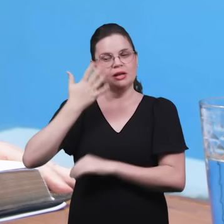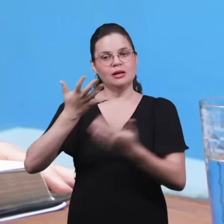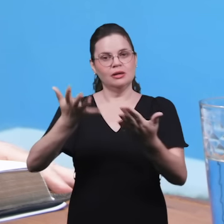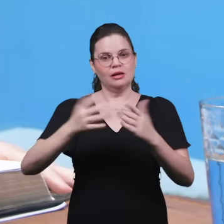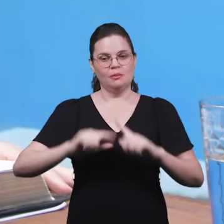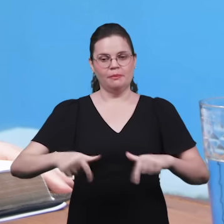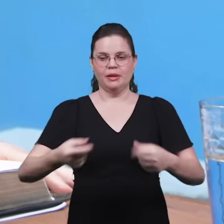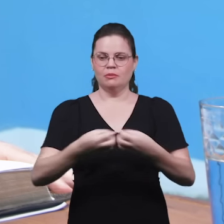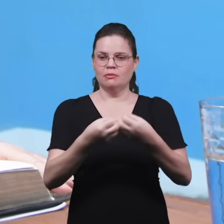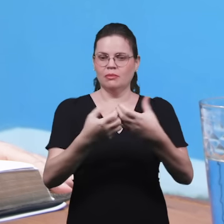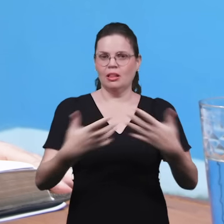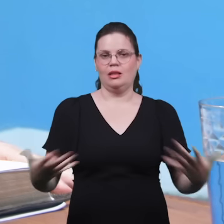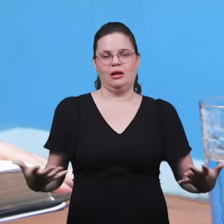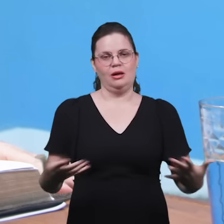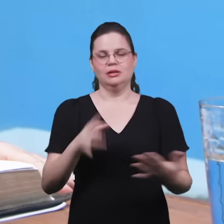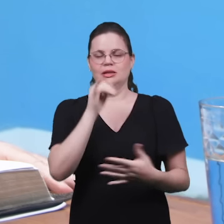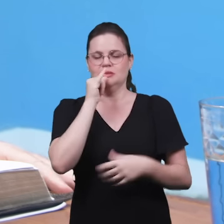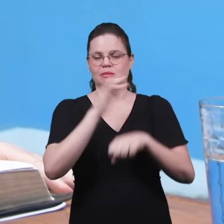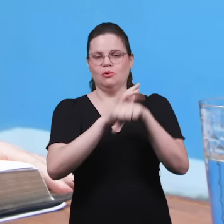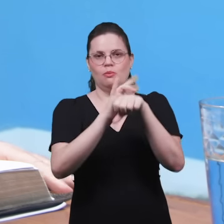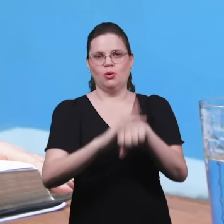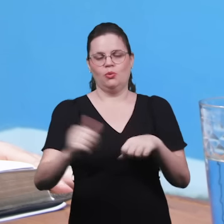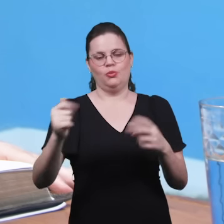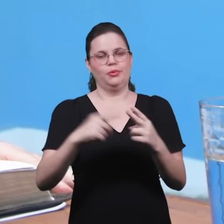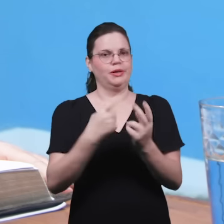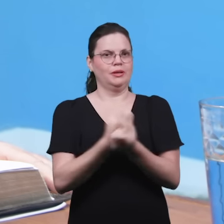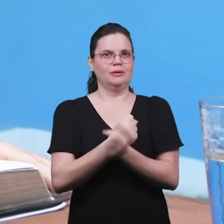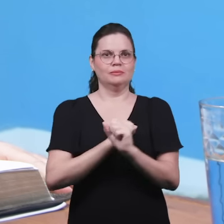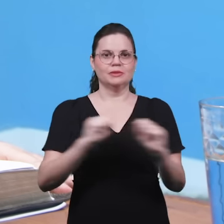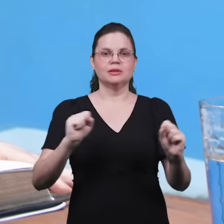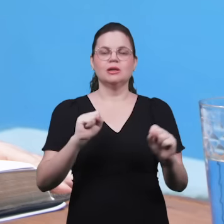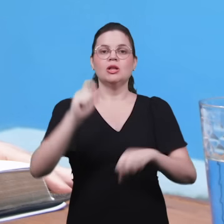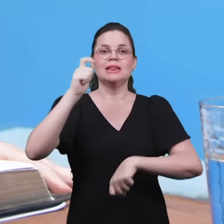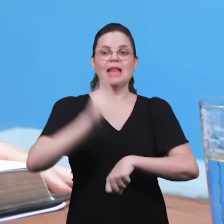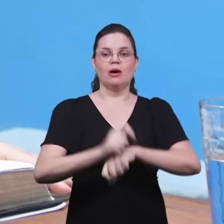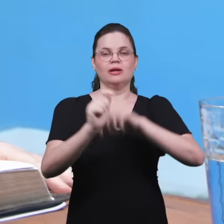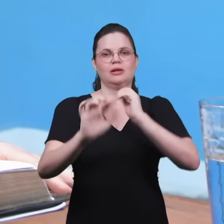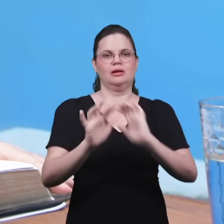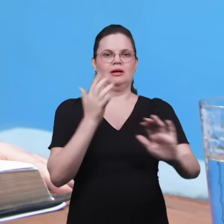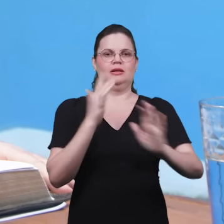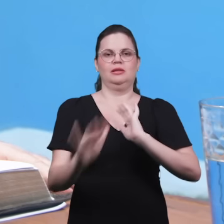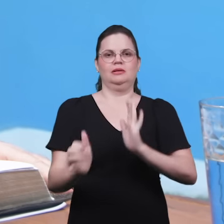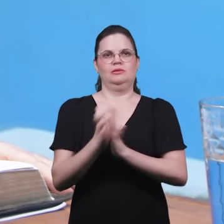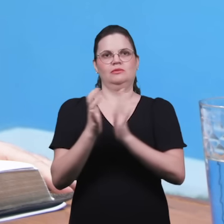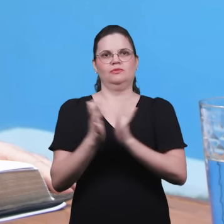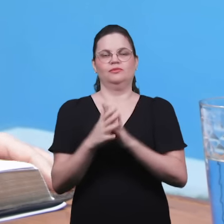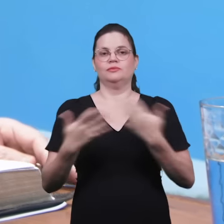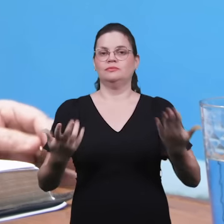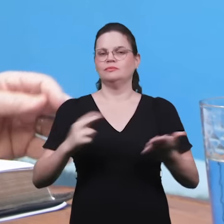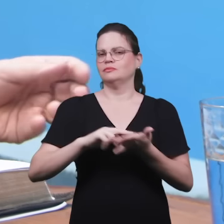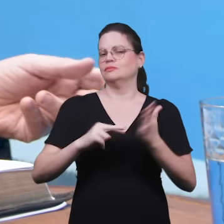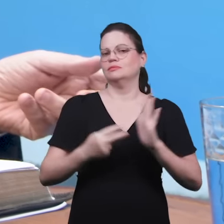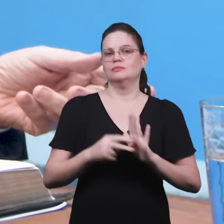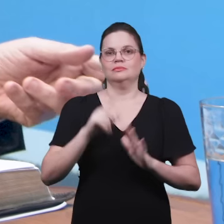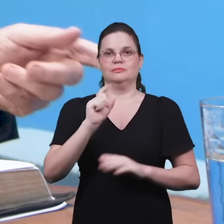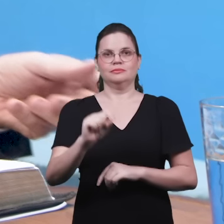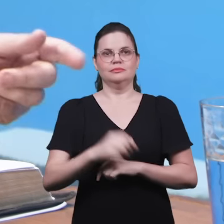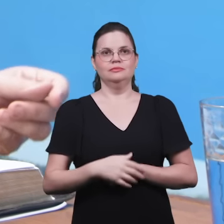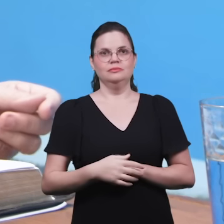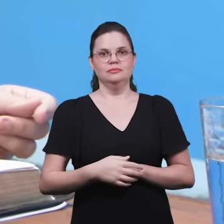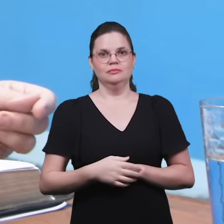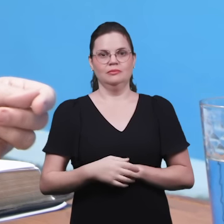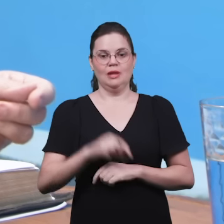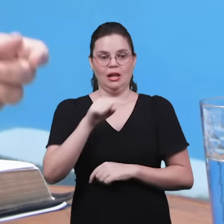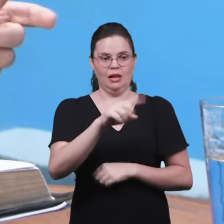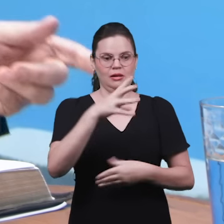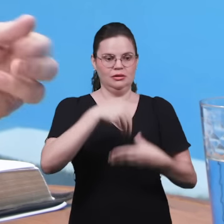maravilha, uma cura, uma libertação ao cantar o louvor tal. Significa que alguém no